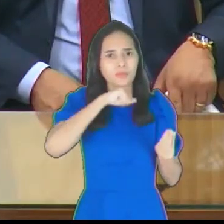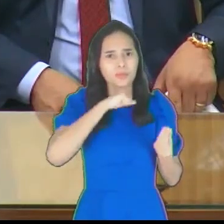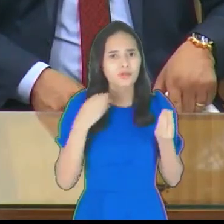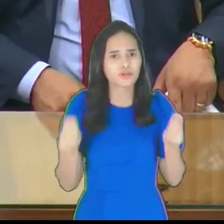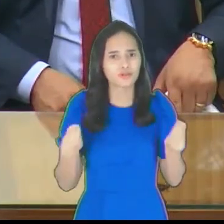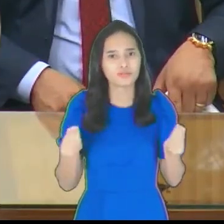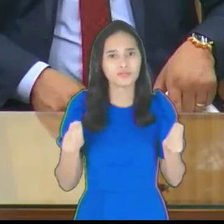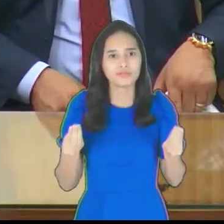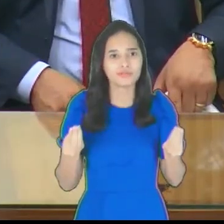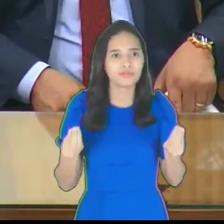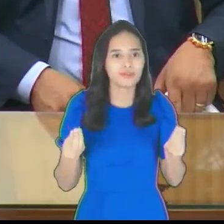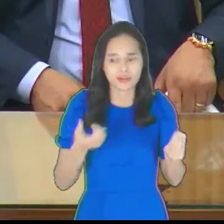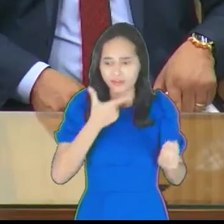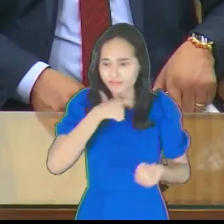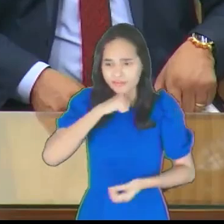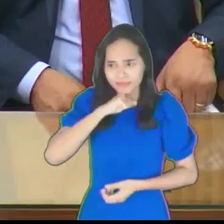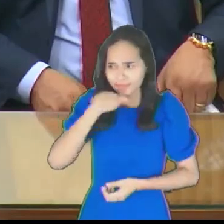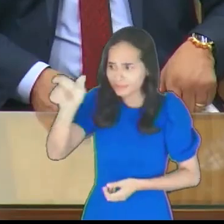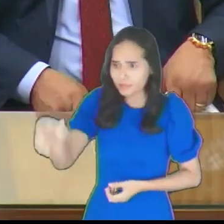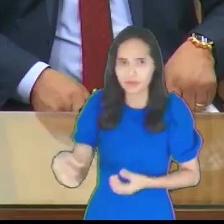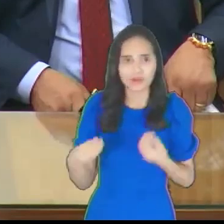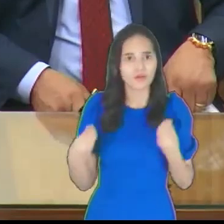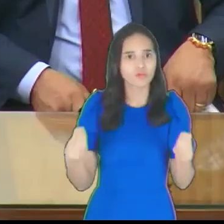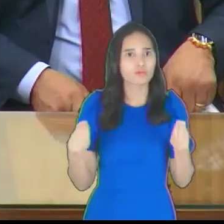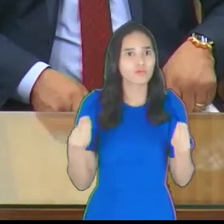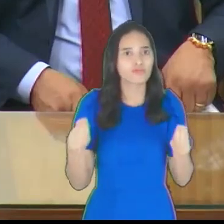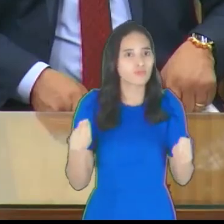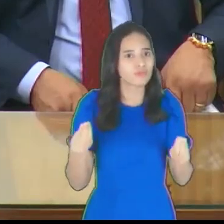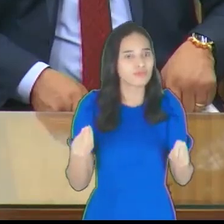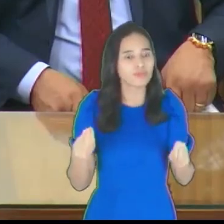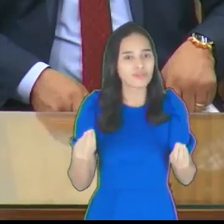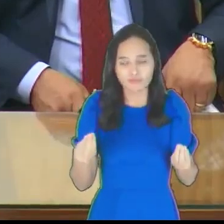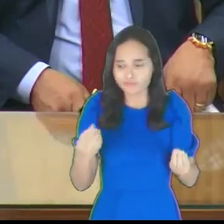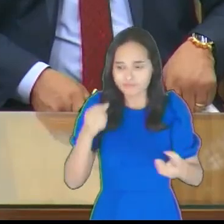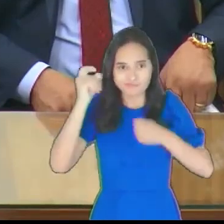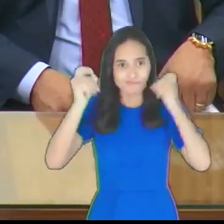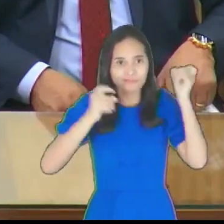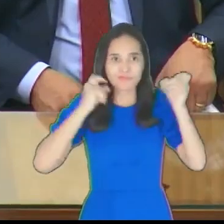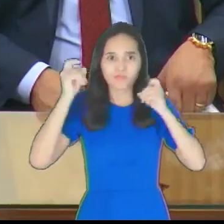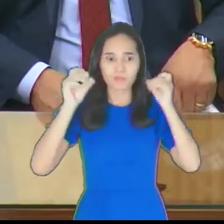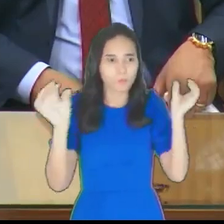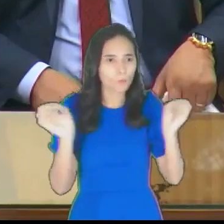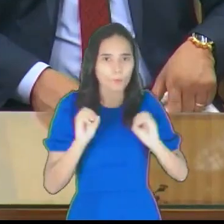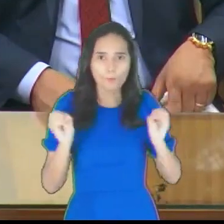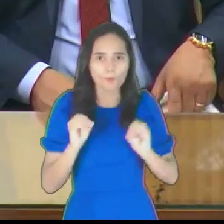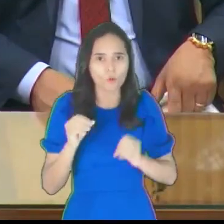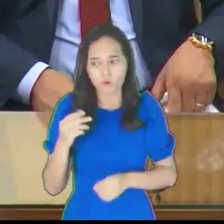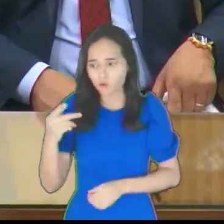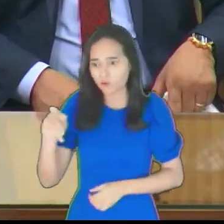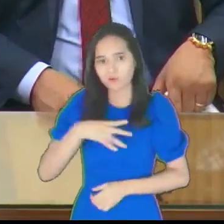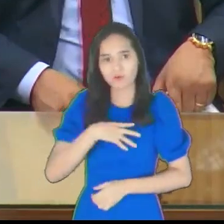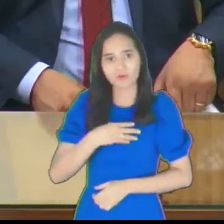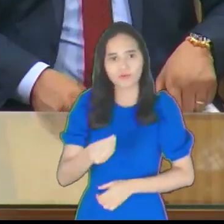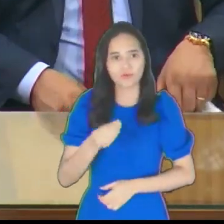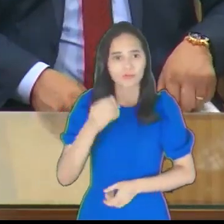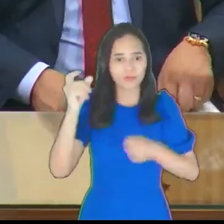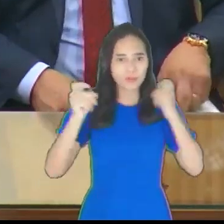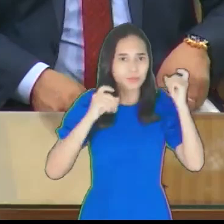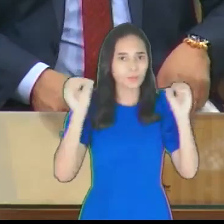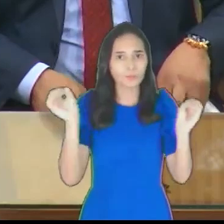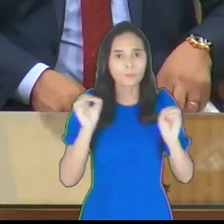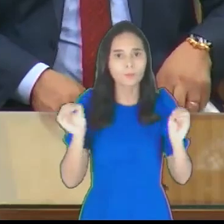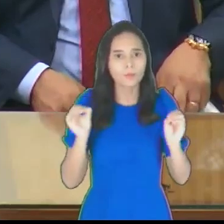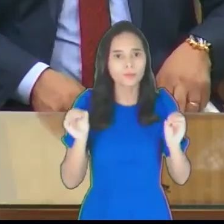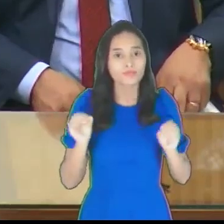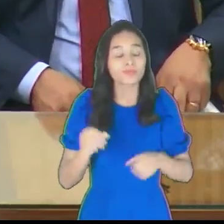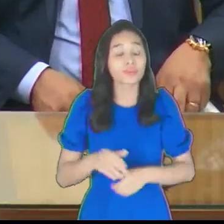Que qualidade de pai é esse que não se preocupa com seus filhos? Sabe o